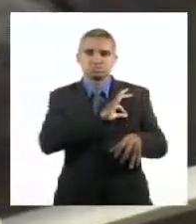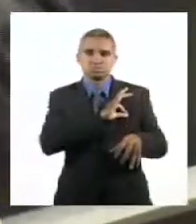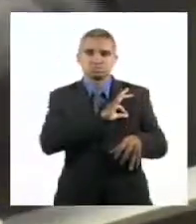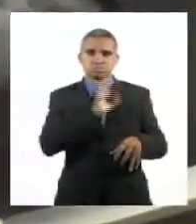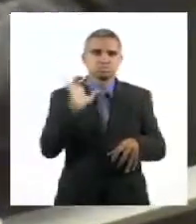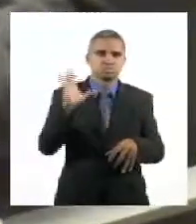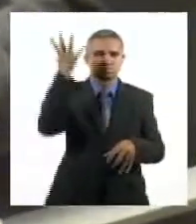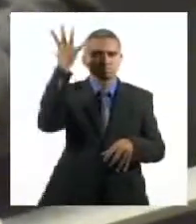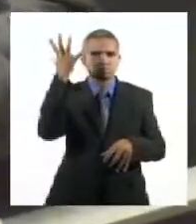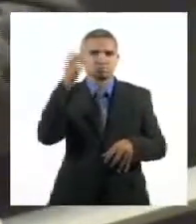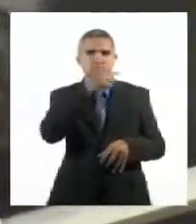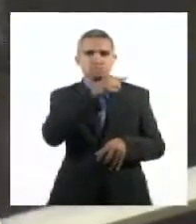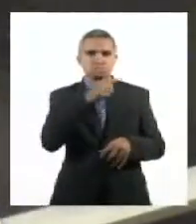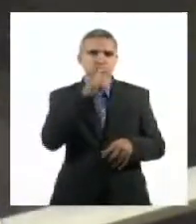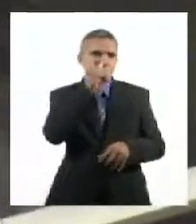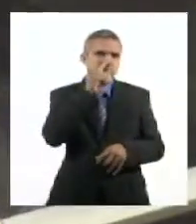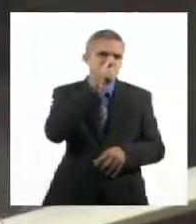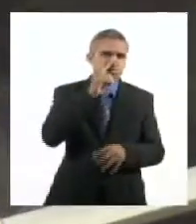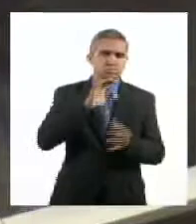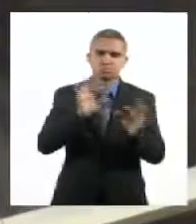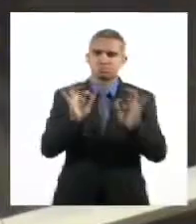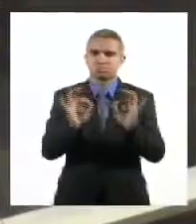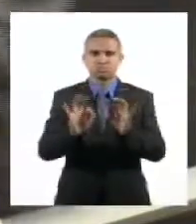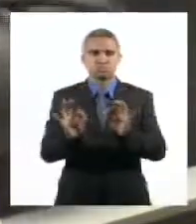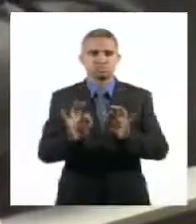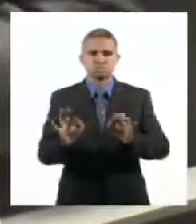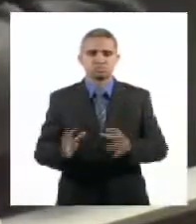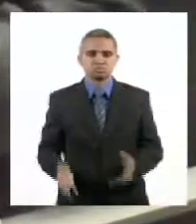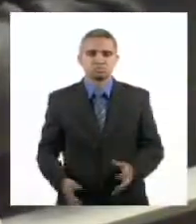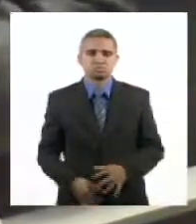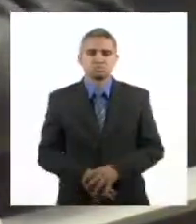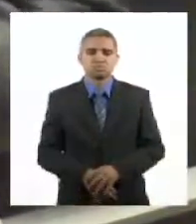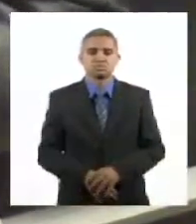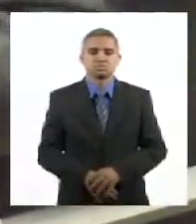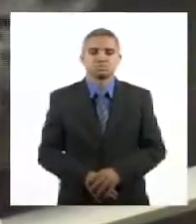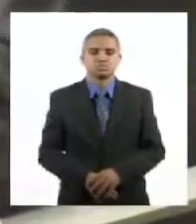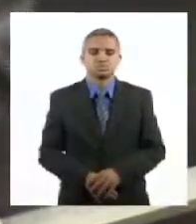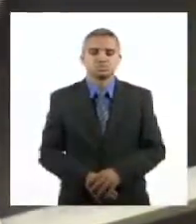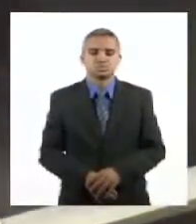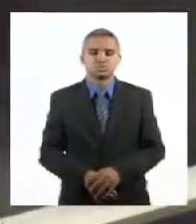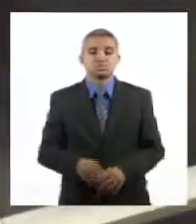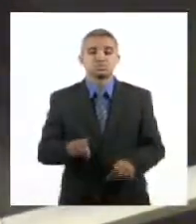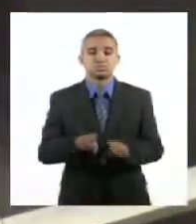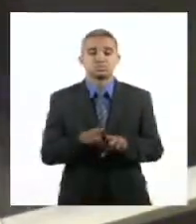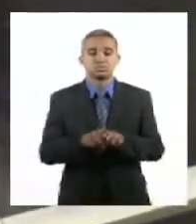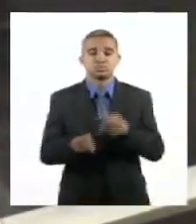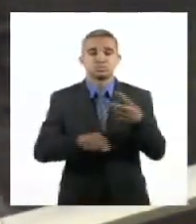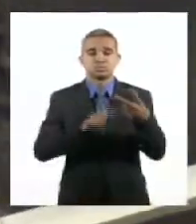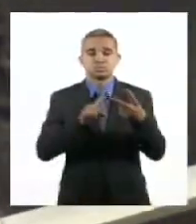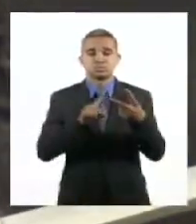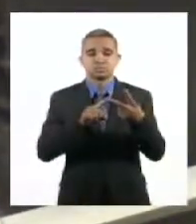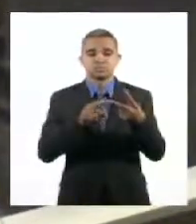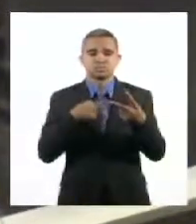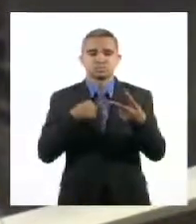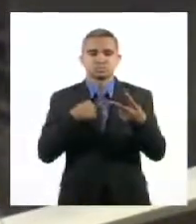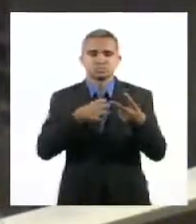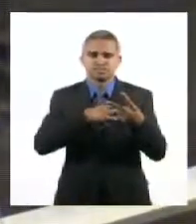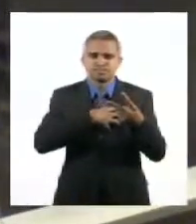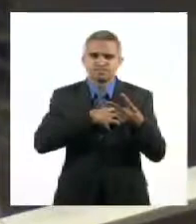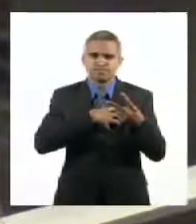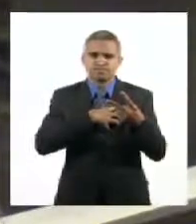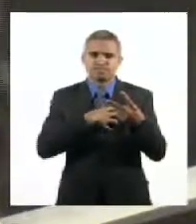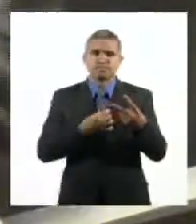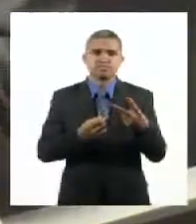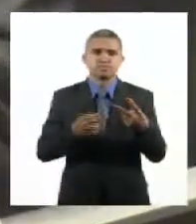de insegurança pairasse sobre a audiência. Segundo, que me chama a atenção, por tudo que